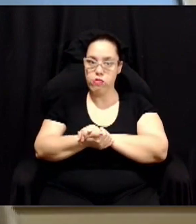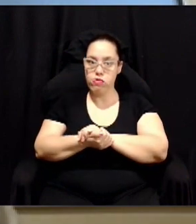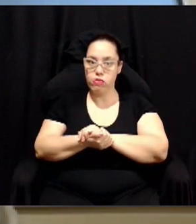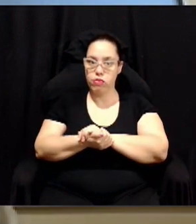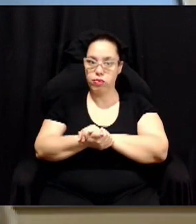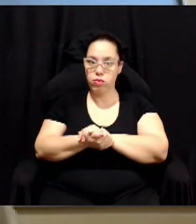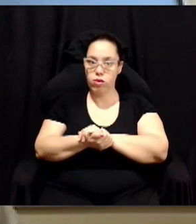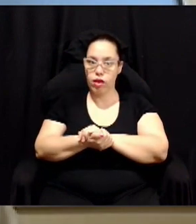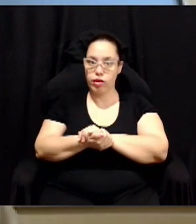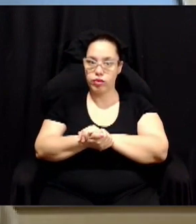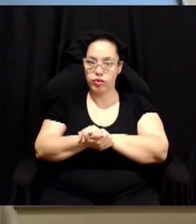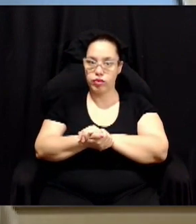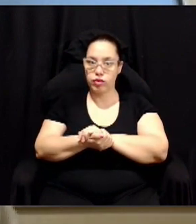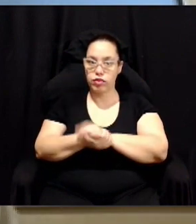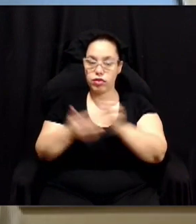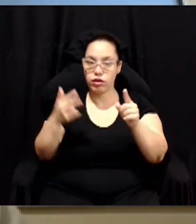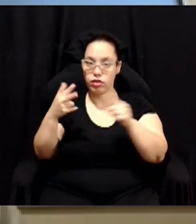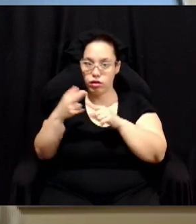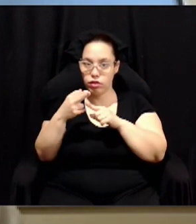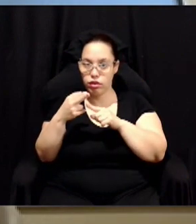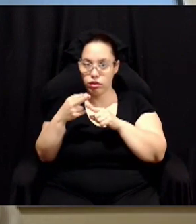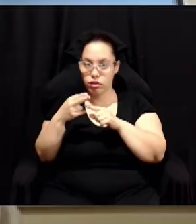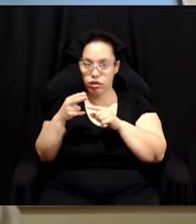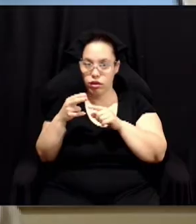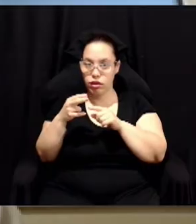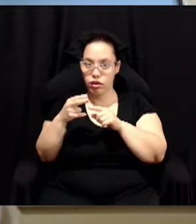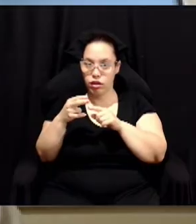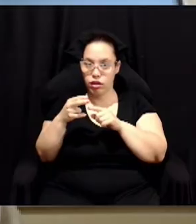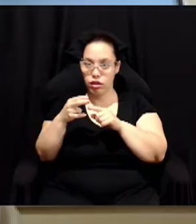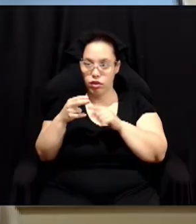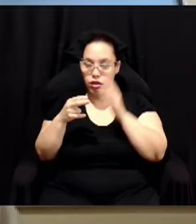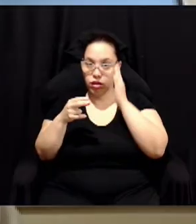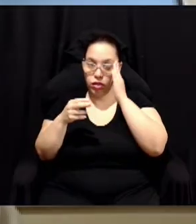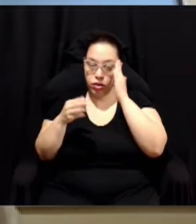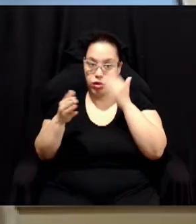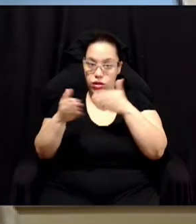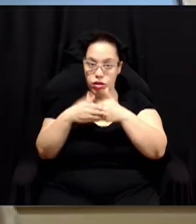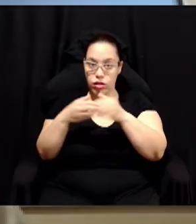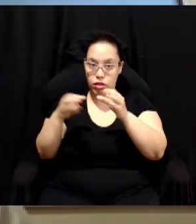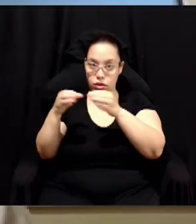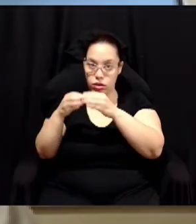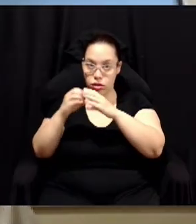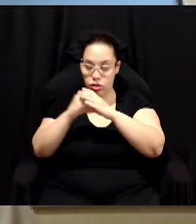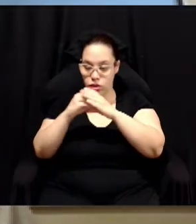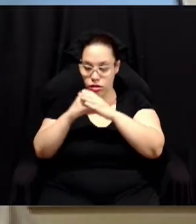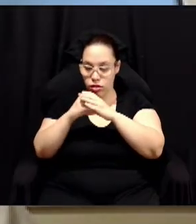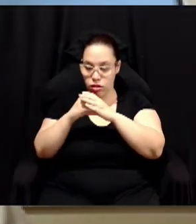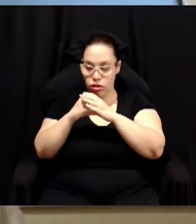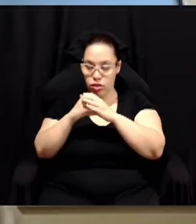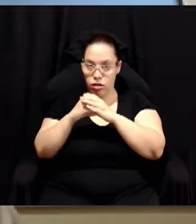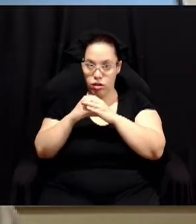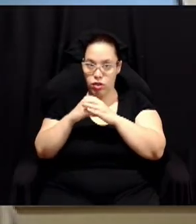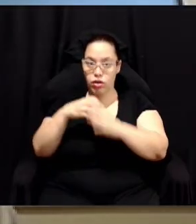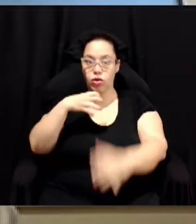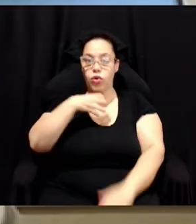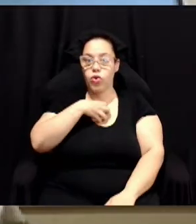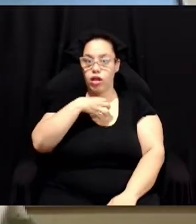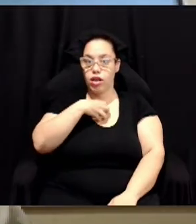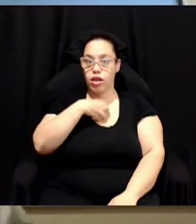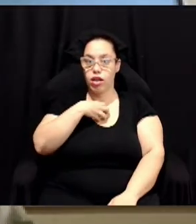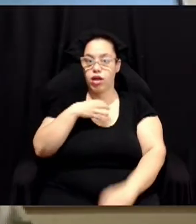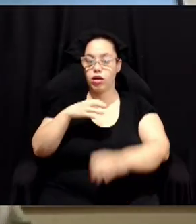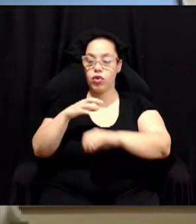uma interrupção de uma via, ou então se bloquear um grupo de células nervosas que causavam os sintomas da doença de